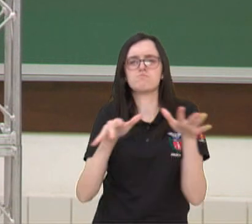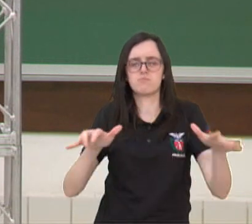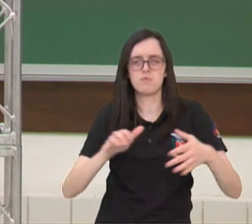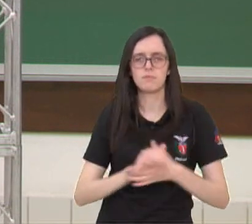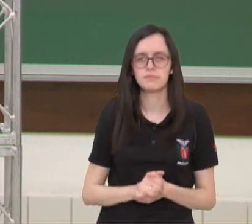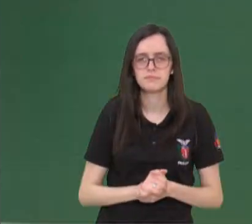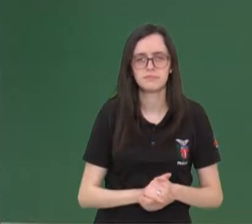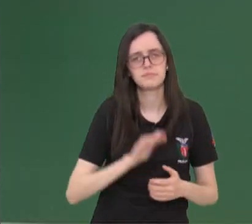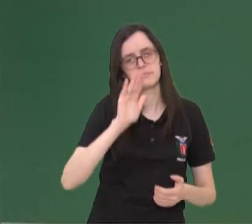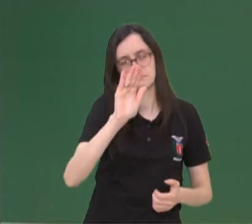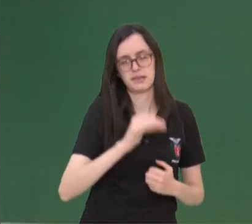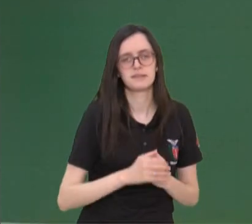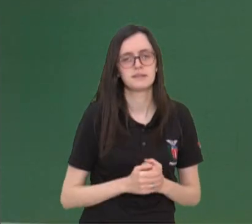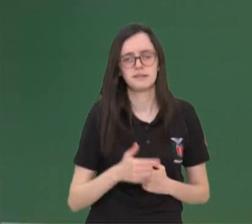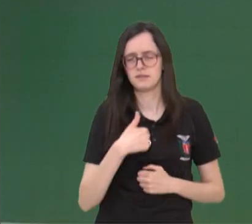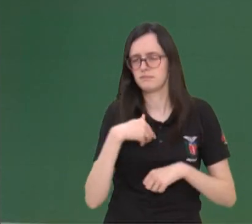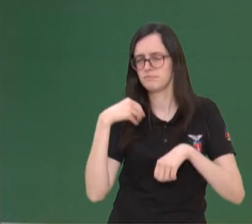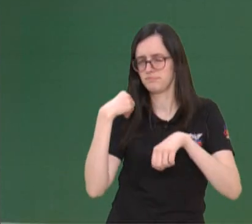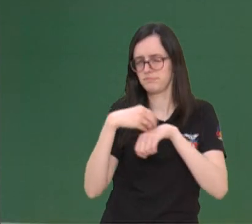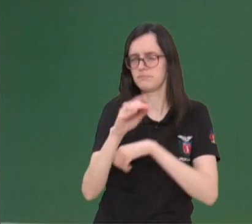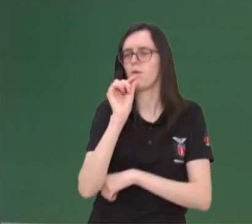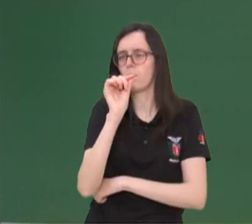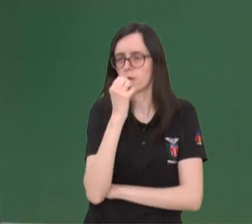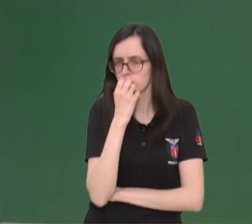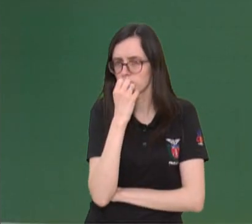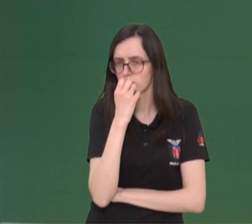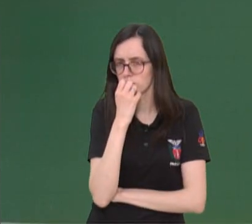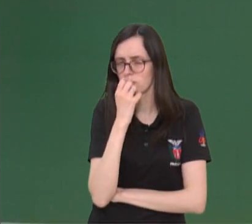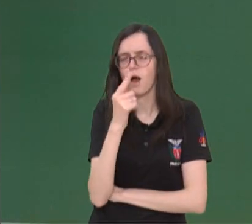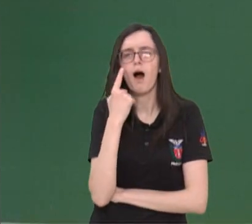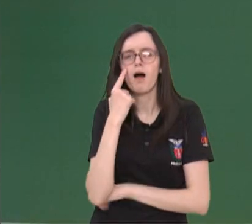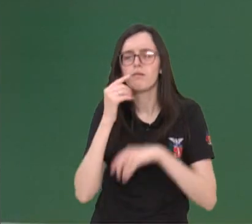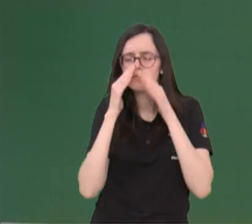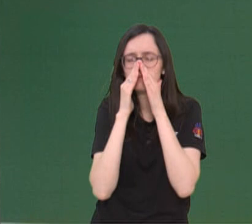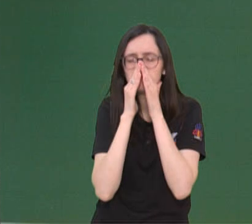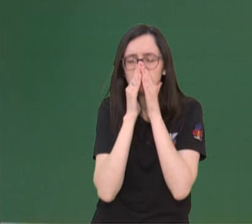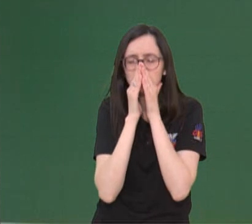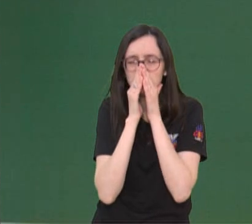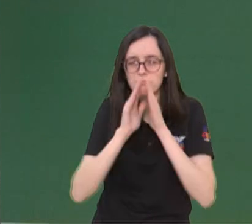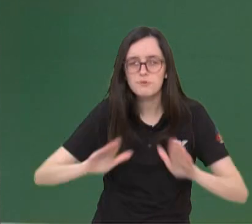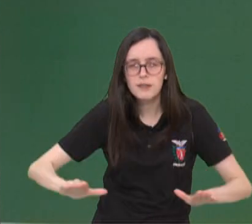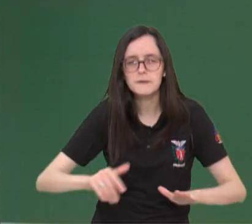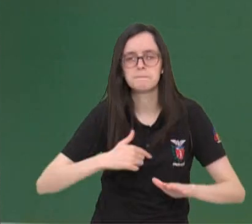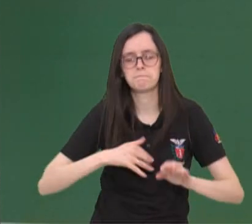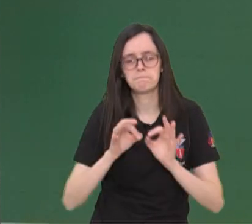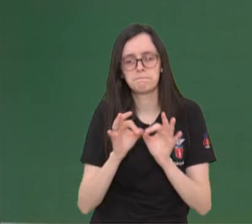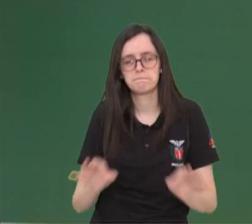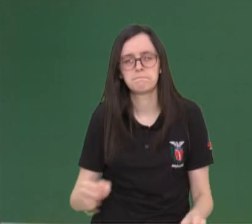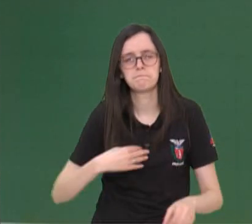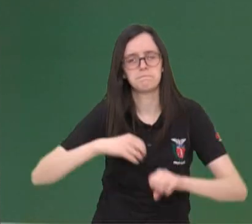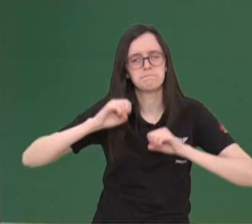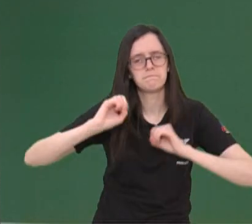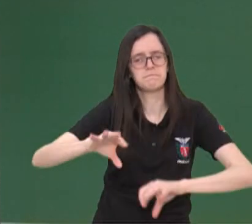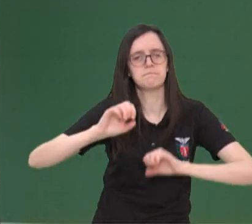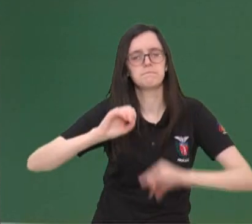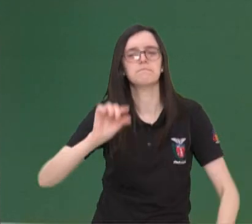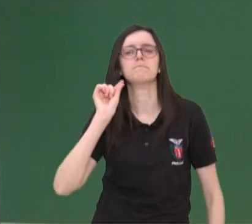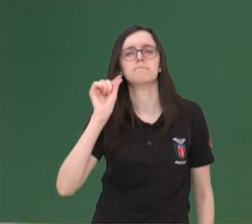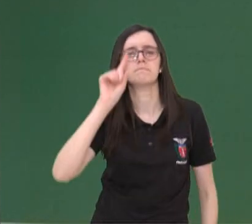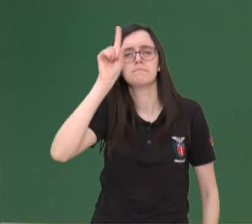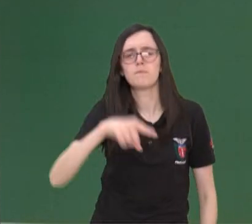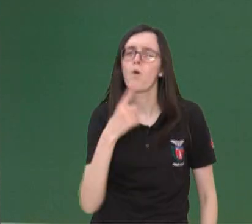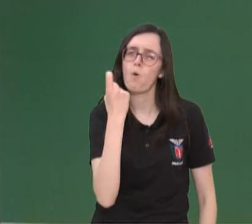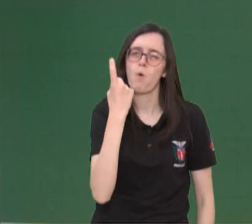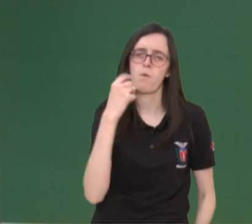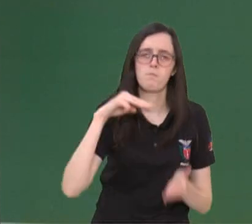E, gente, eu vou falar para vocês assim, com muita humildade, eu tenho que dar essa aula aí para vocês por um